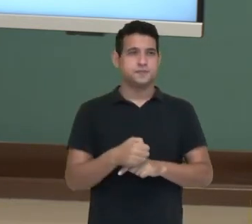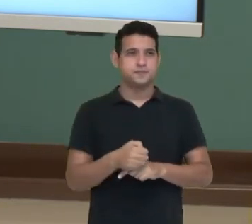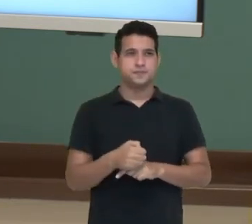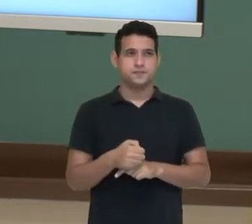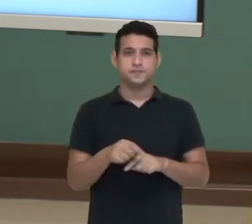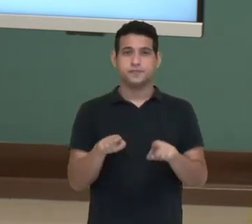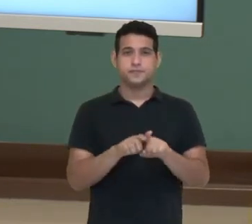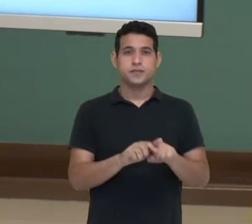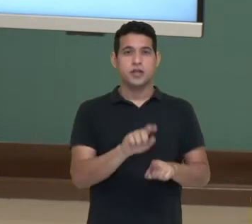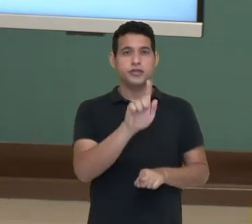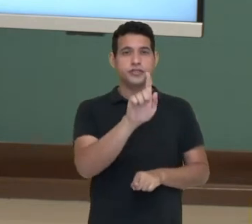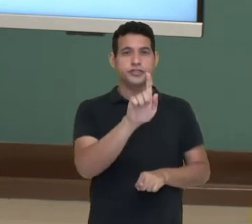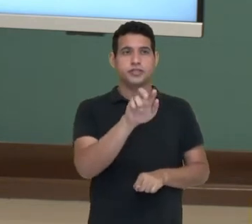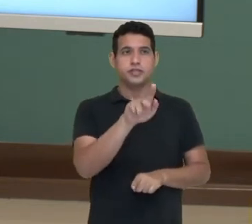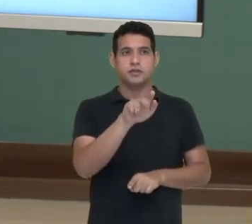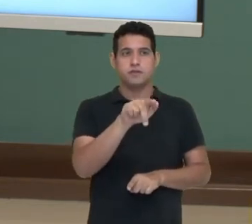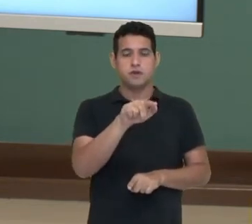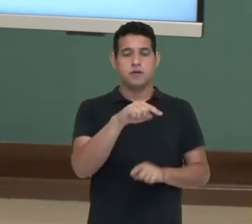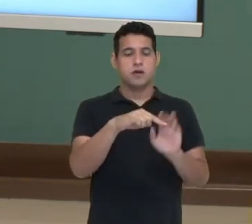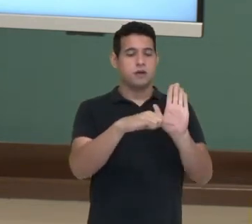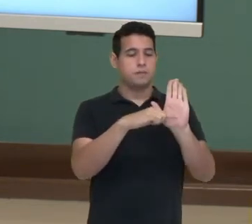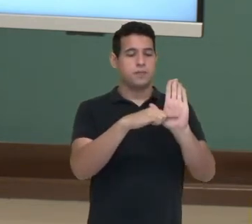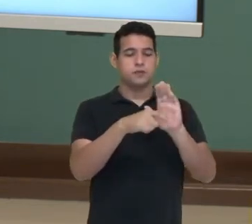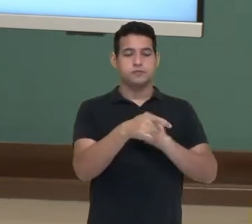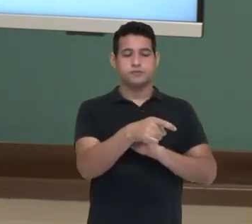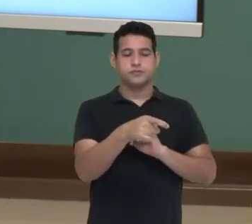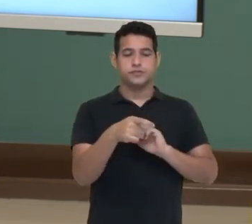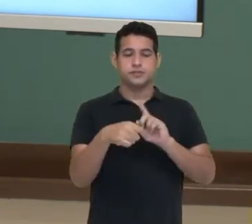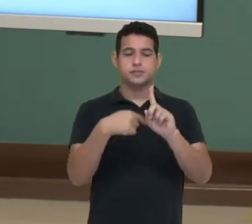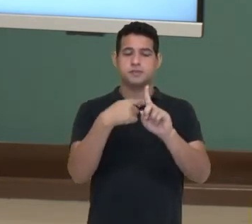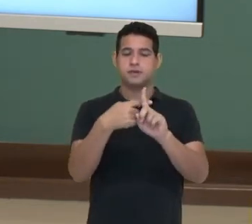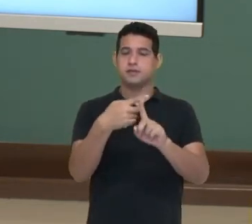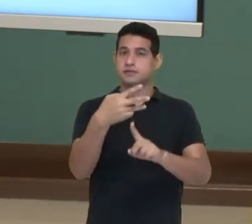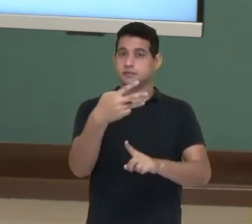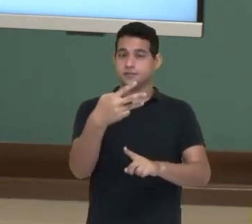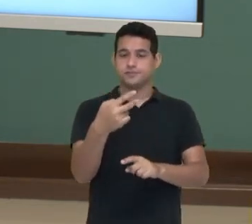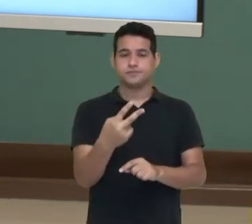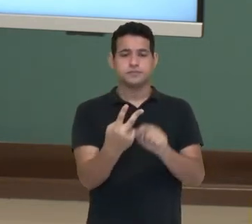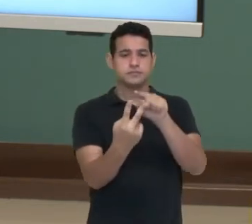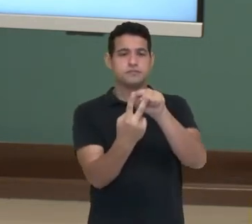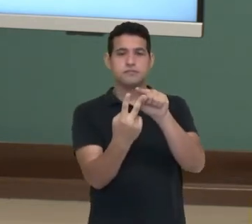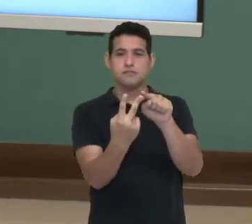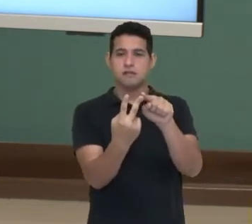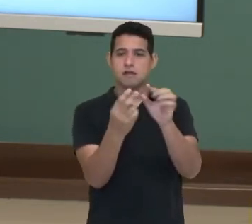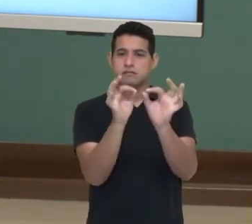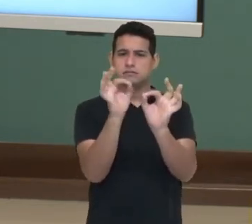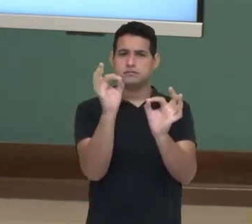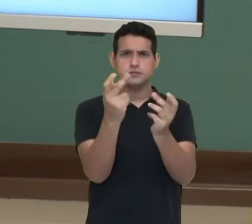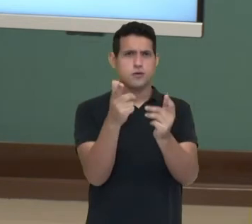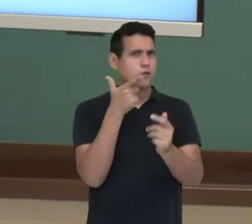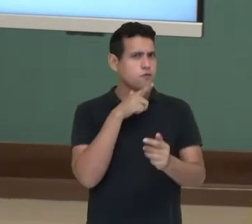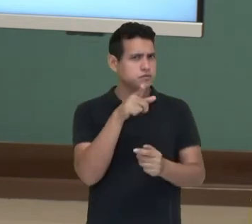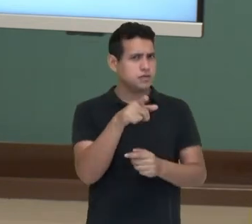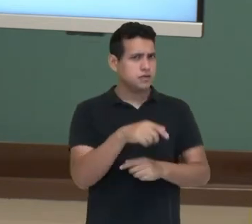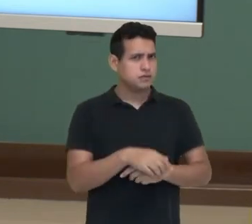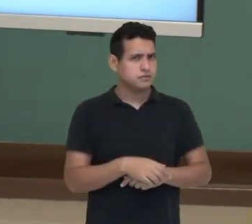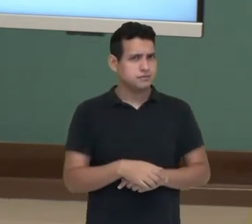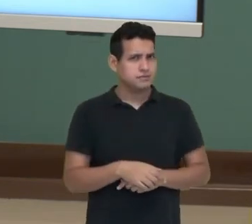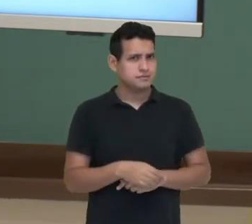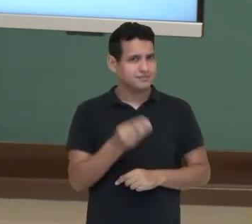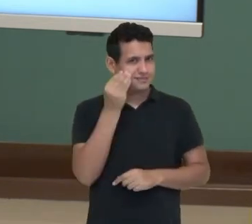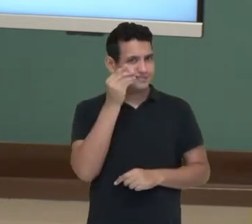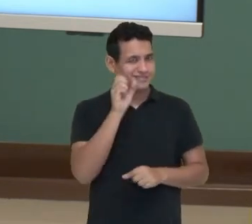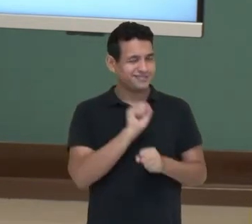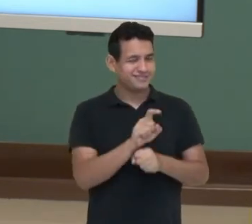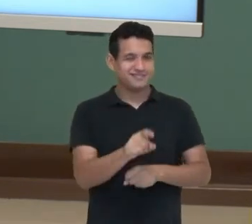e g igual a menos x mais 3. As duas no mesmo plano. Consegue? Faz